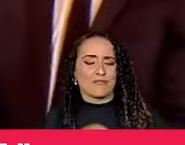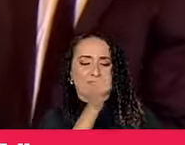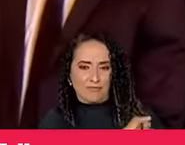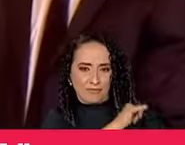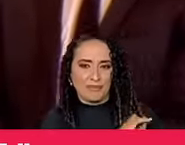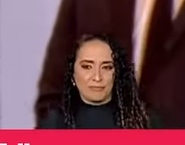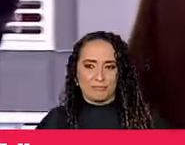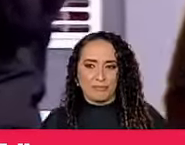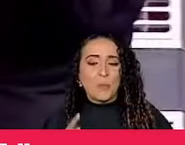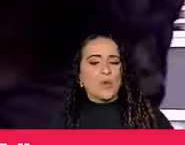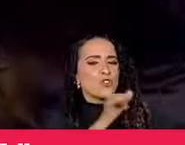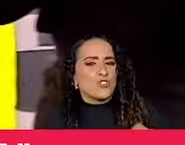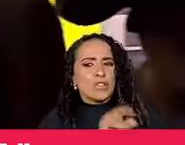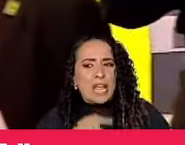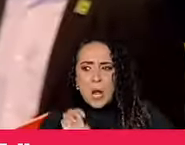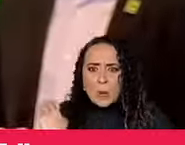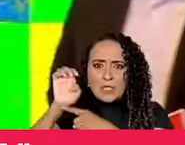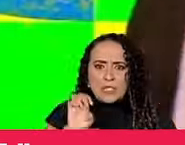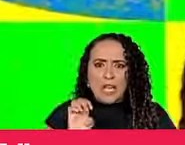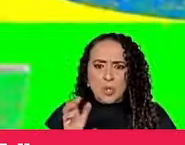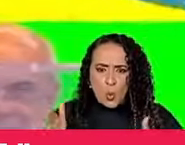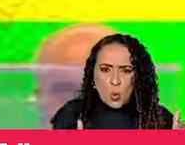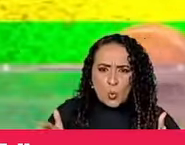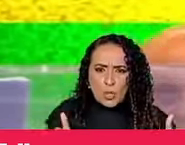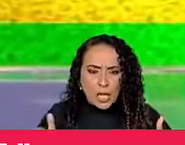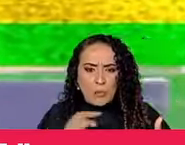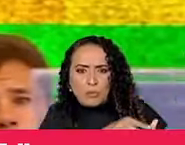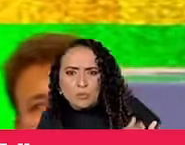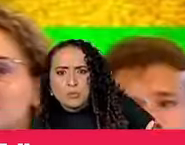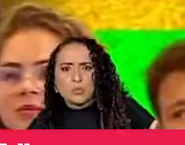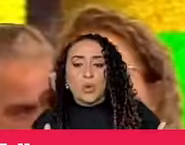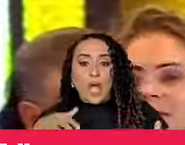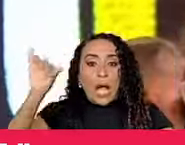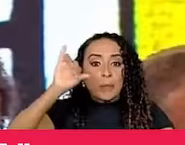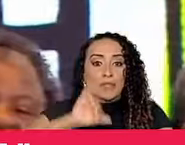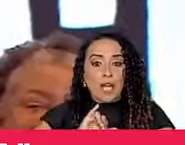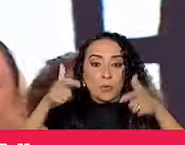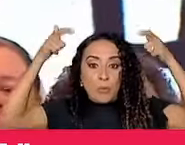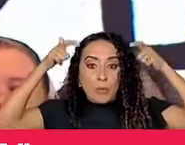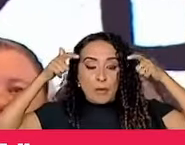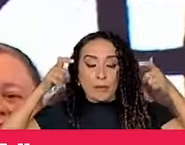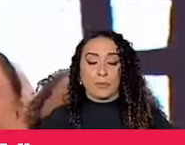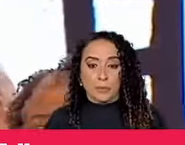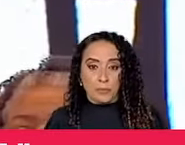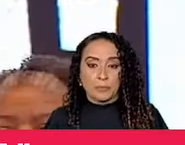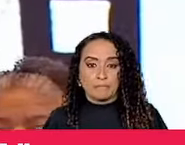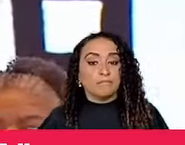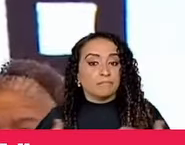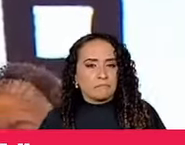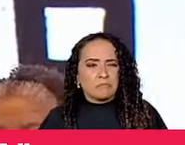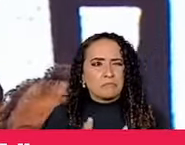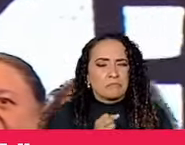Janeiro. O Rio de Janeiro foi um estado que, durante um bom tempo, foi a capital do Império. Ou seja,